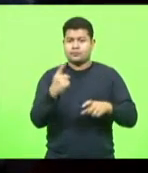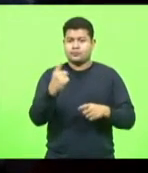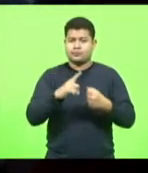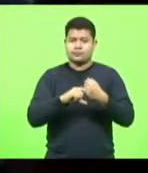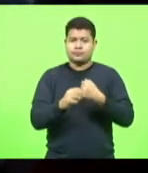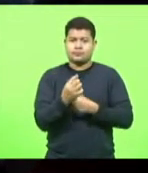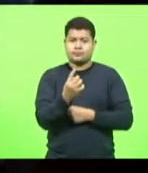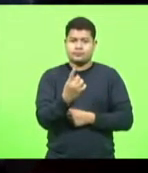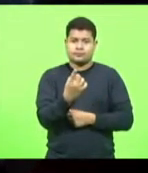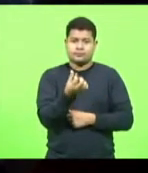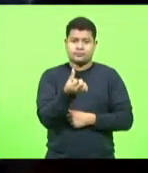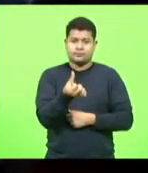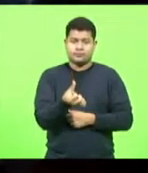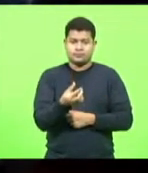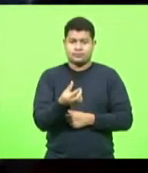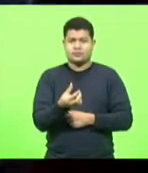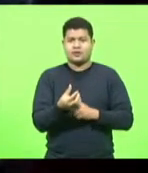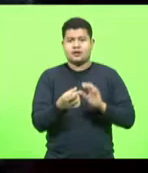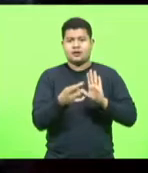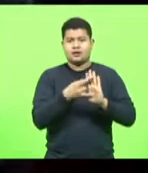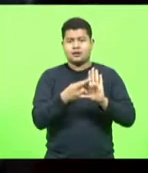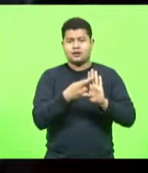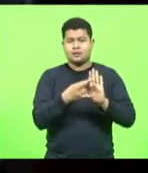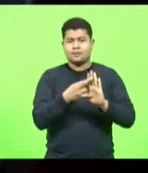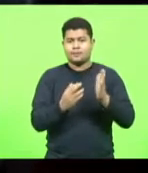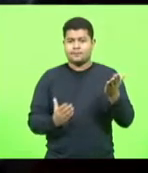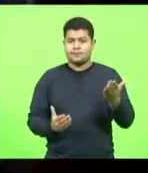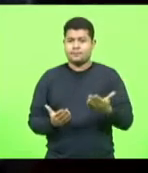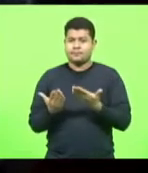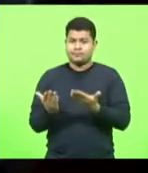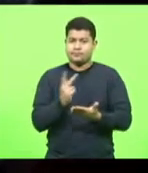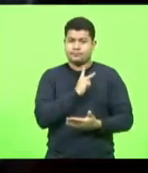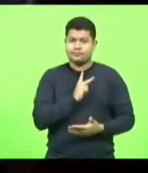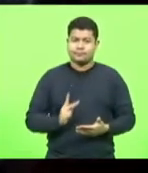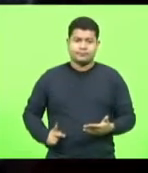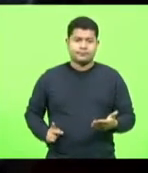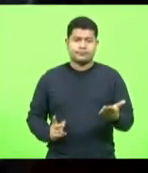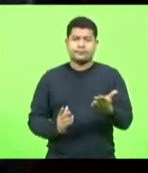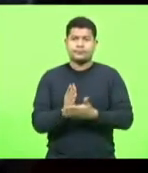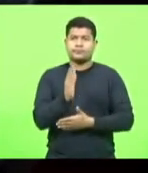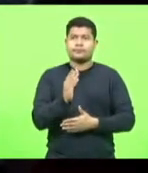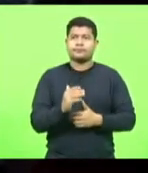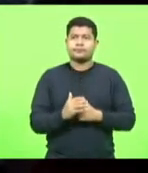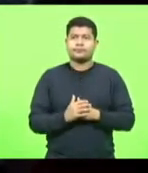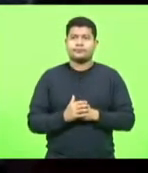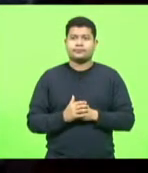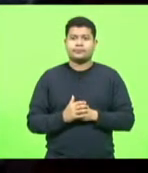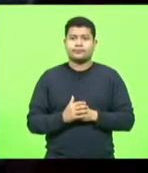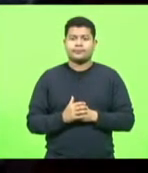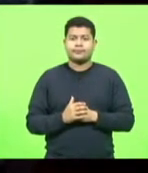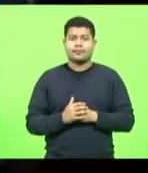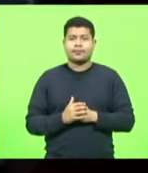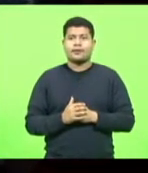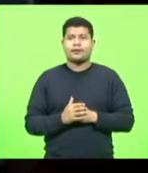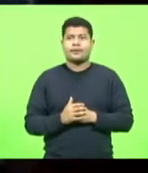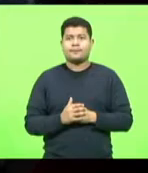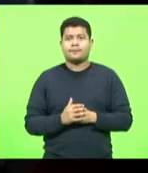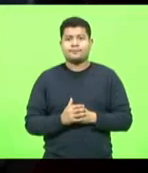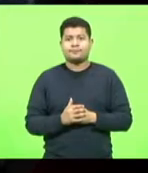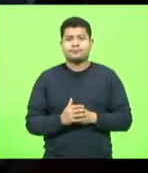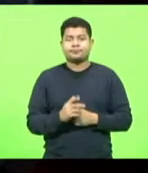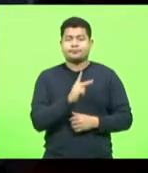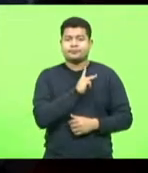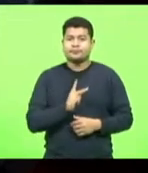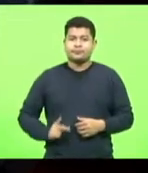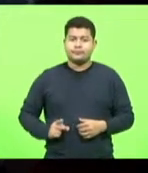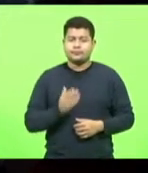artigo 106 do Regimento Interno, o senhor presidente deu a, por aprovada, expediente. O senhor presidente